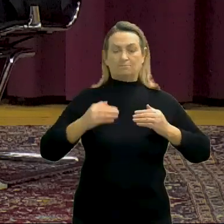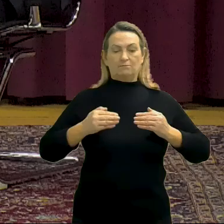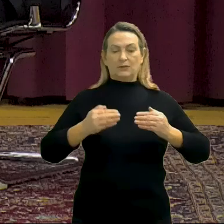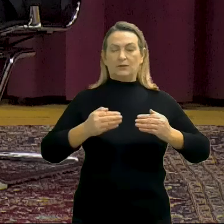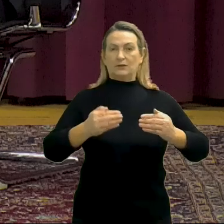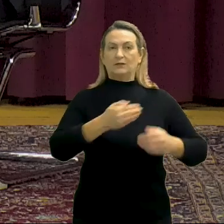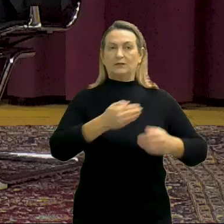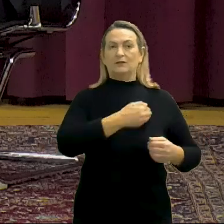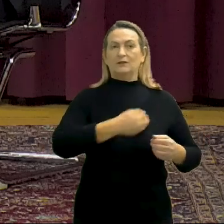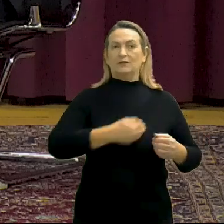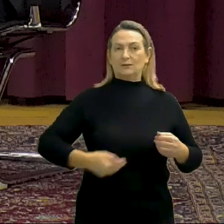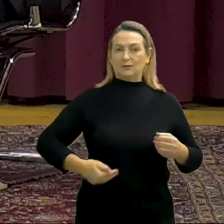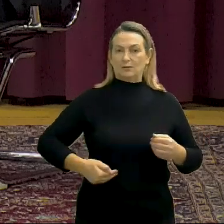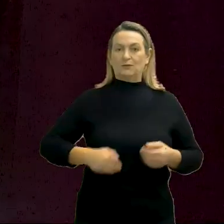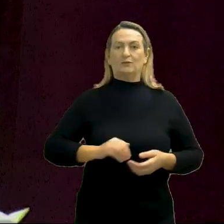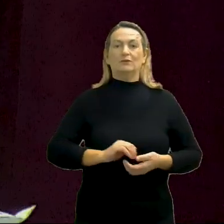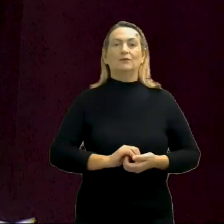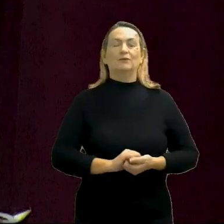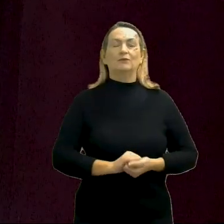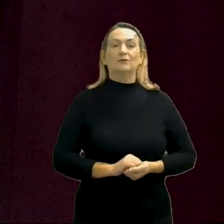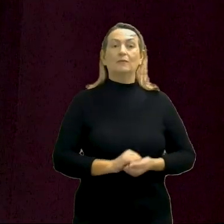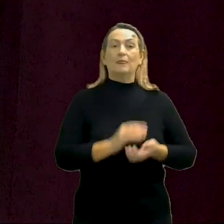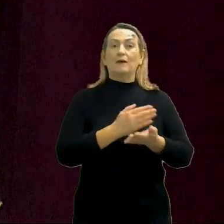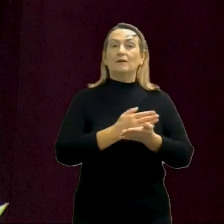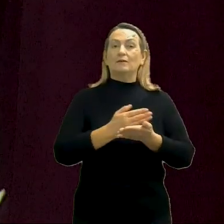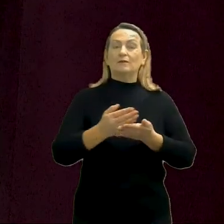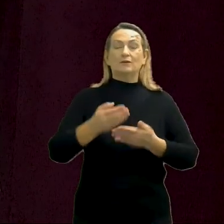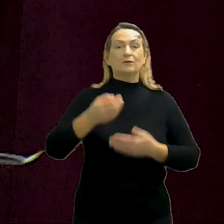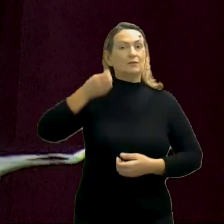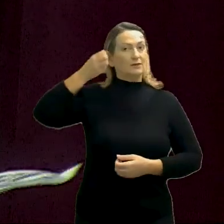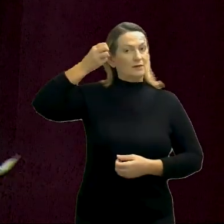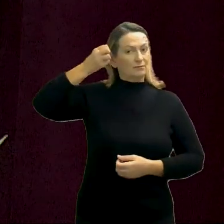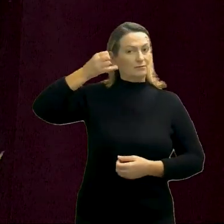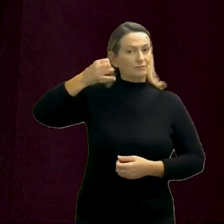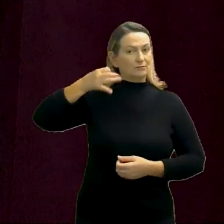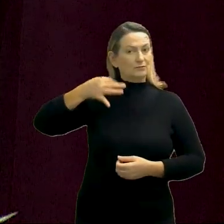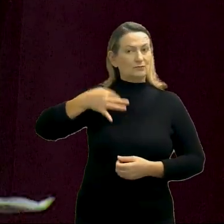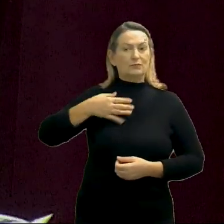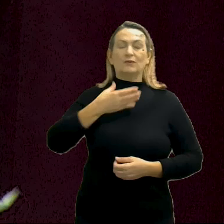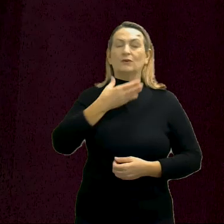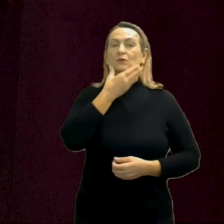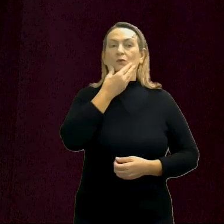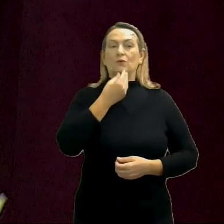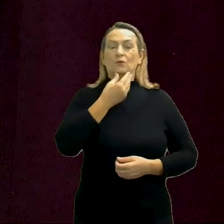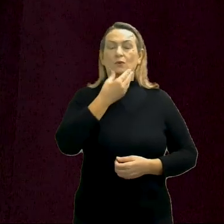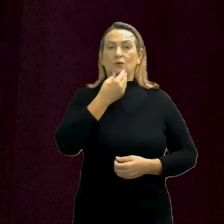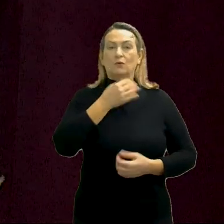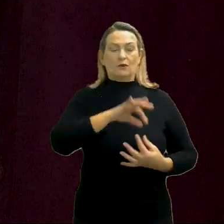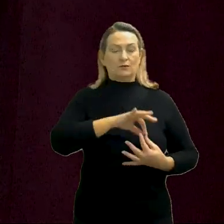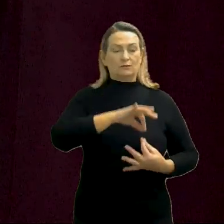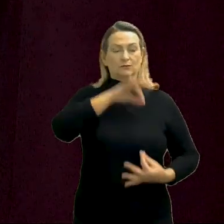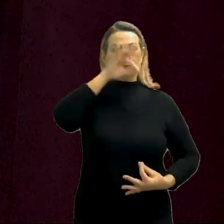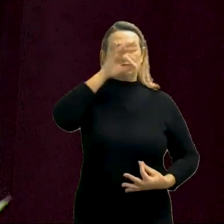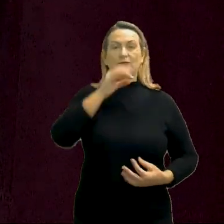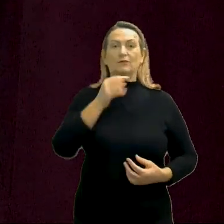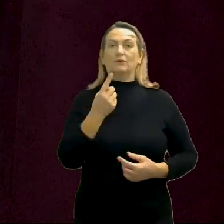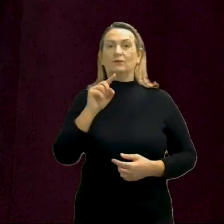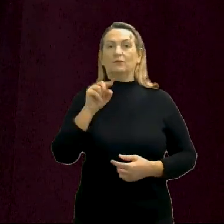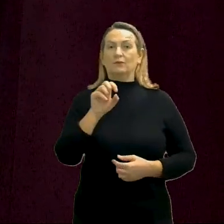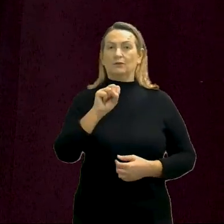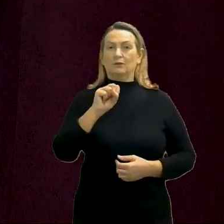para iniciar faço minha audiodescrição sou homem de 1,82 Branco